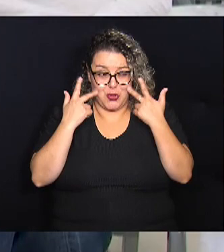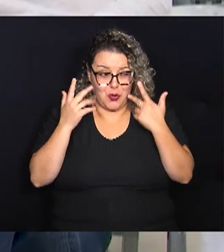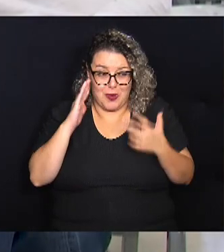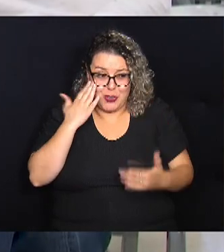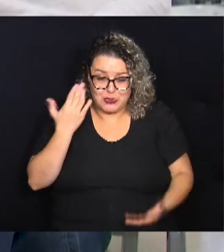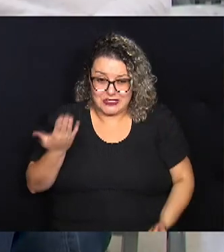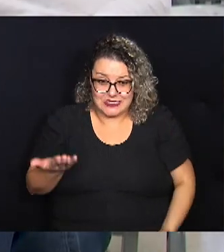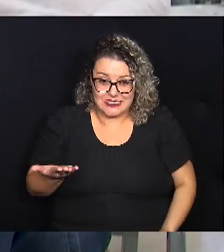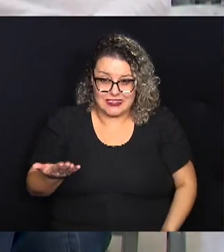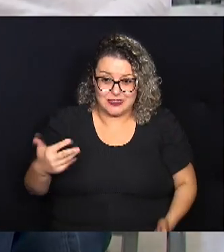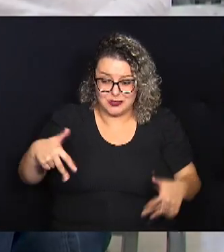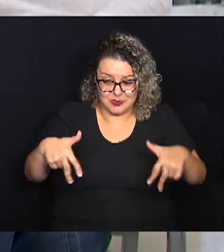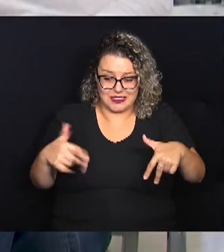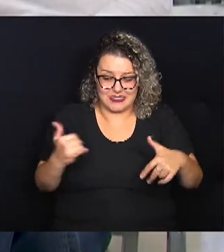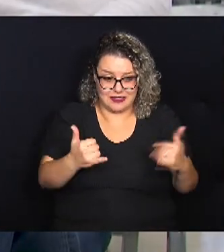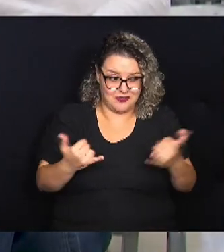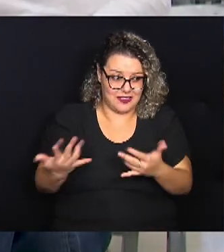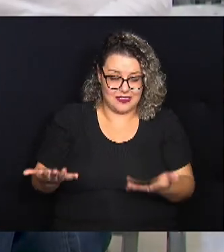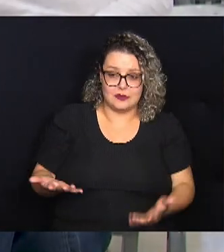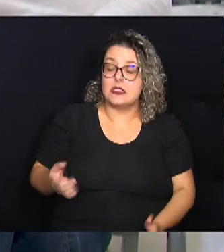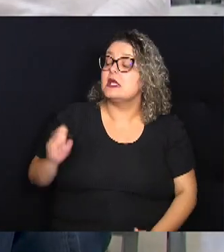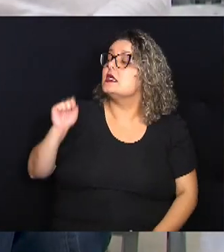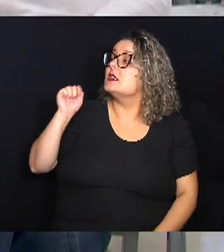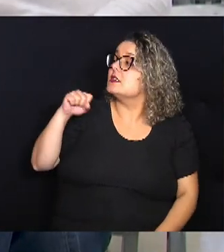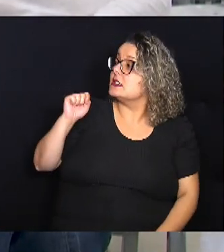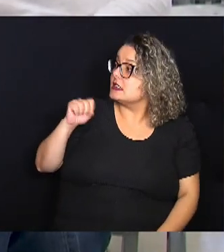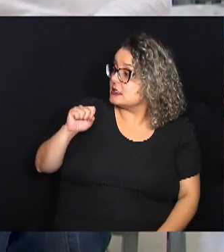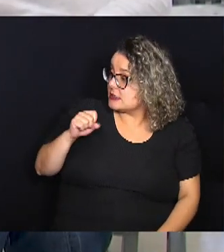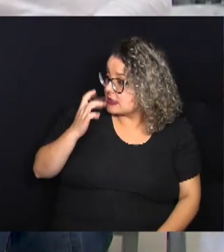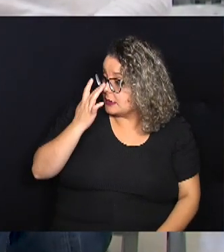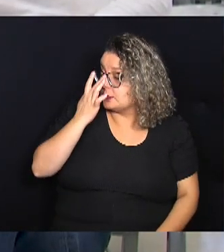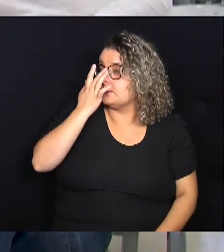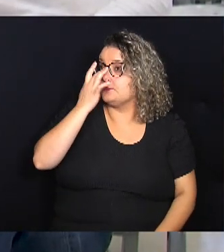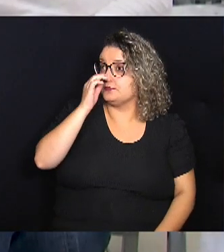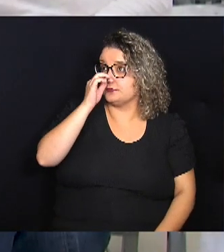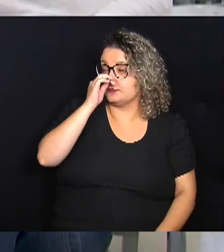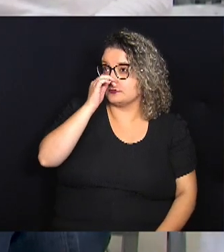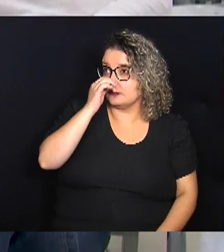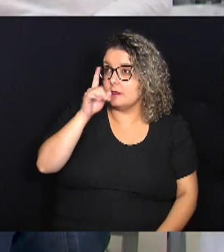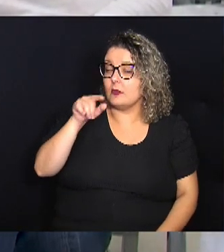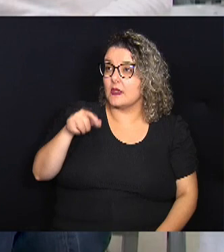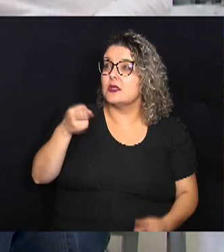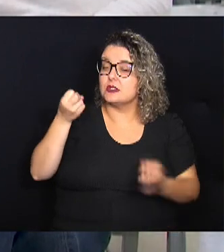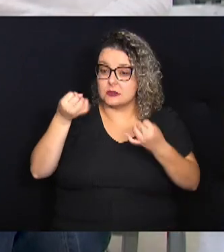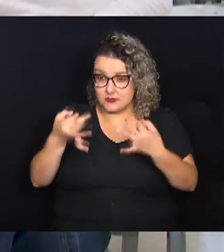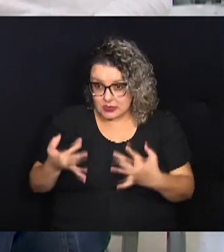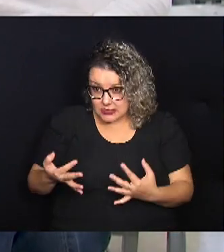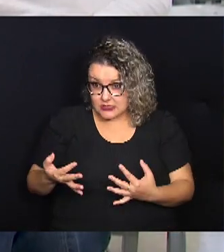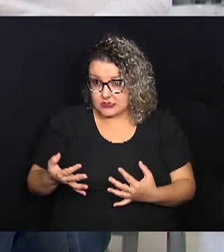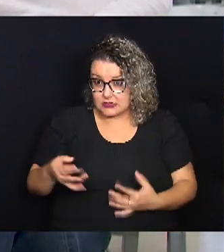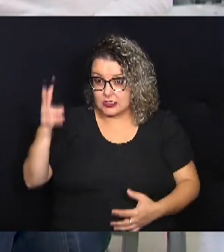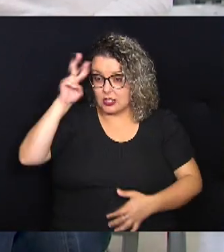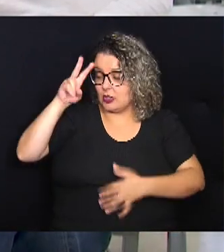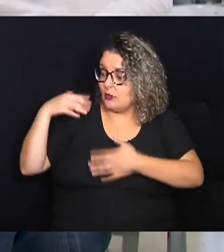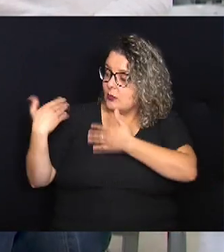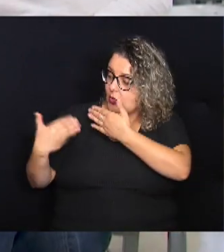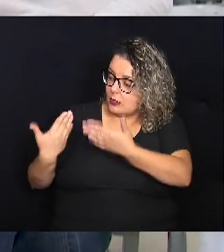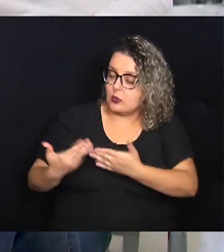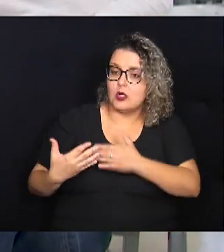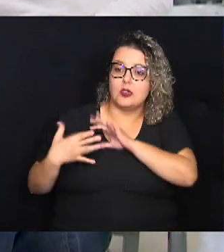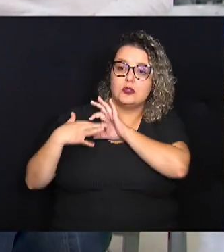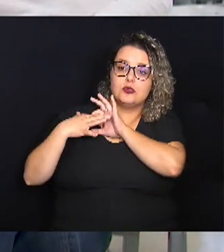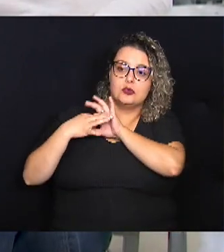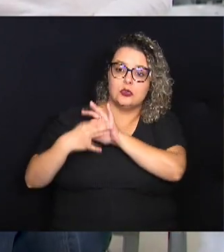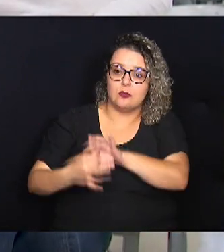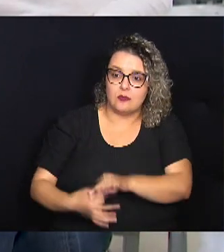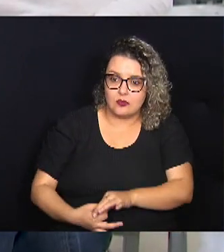o que o outro está falando, né, professora? Sim, sim. Isso se explica muito por questões históricas de formação da